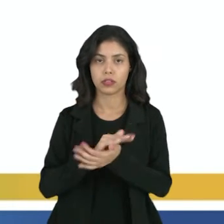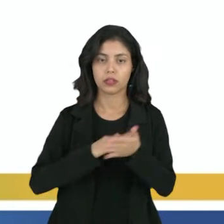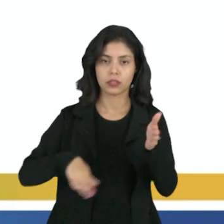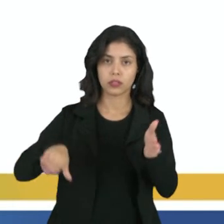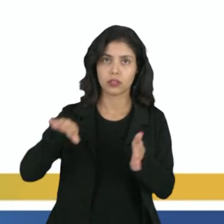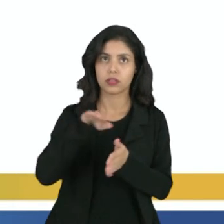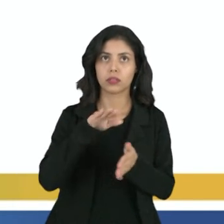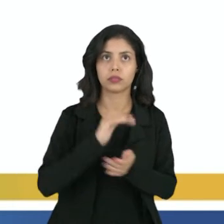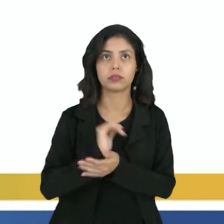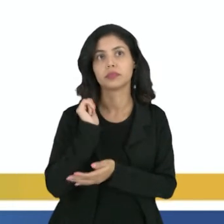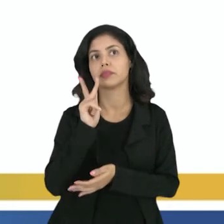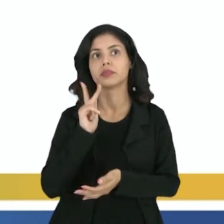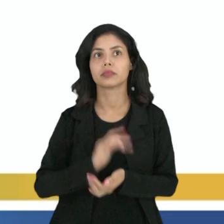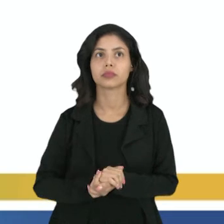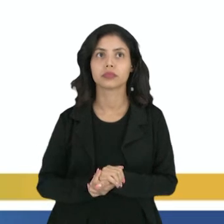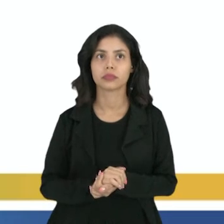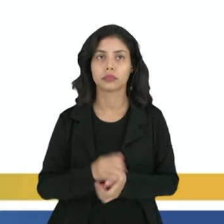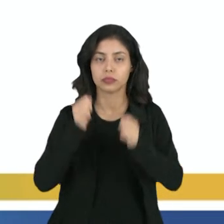elevar, ok?